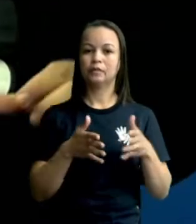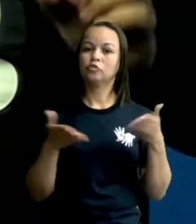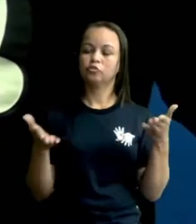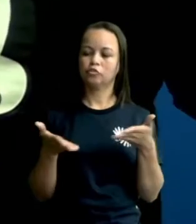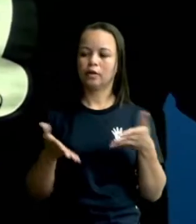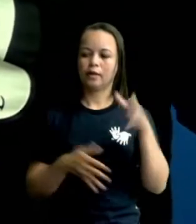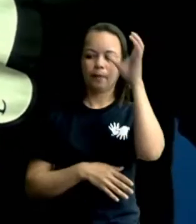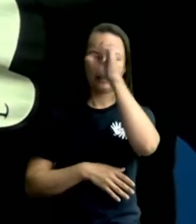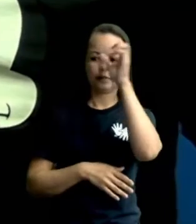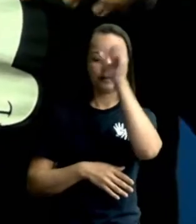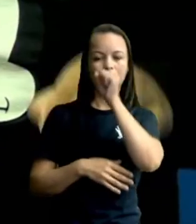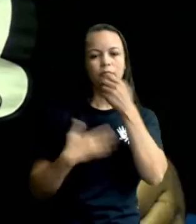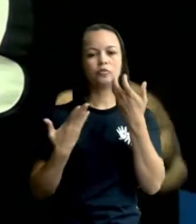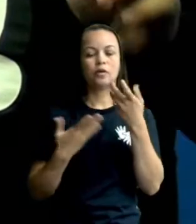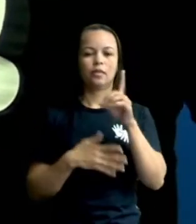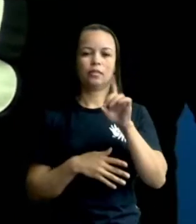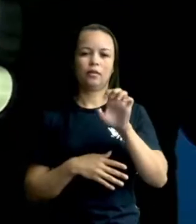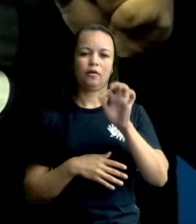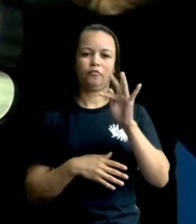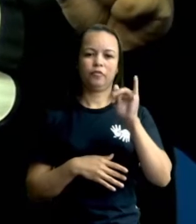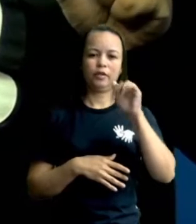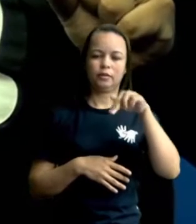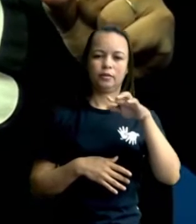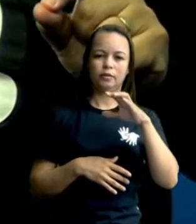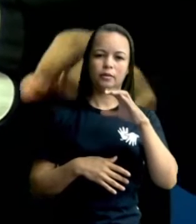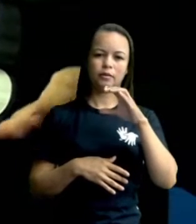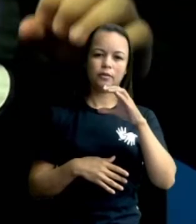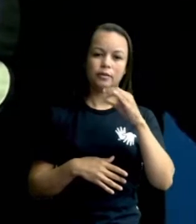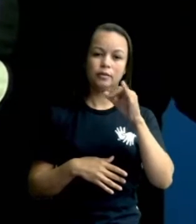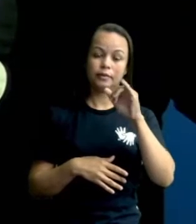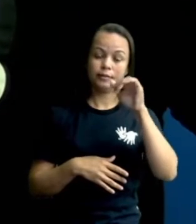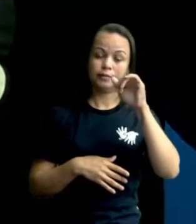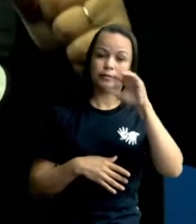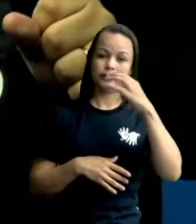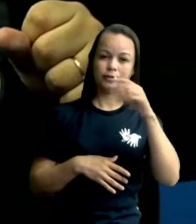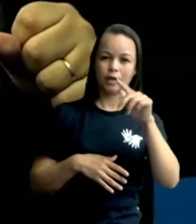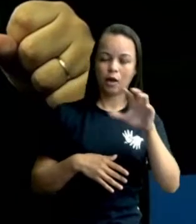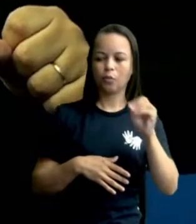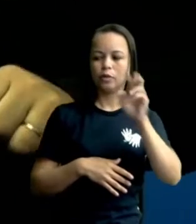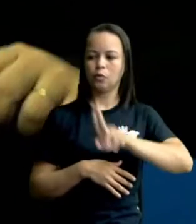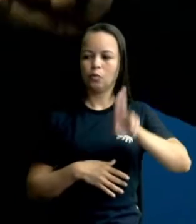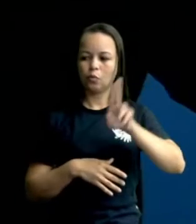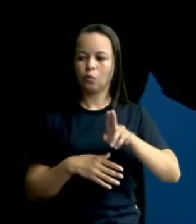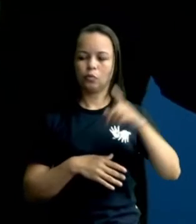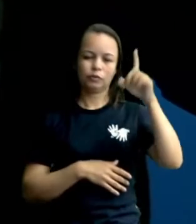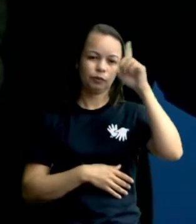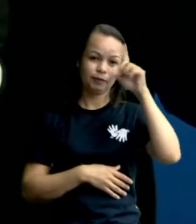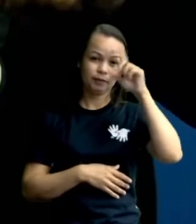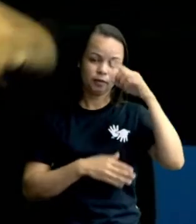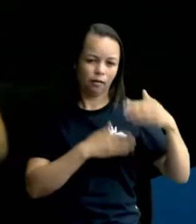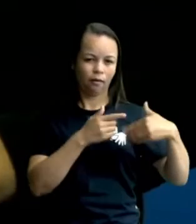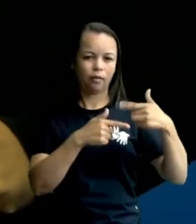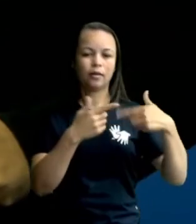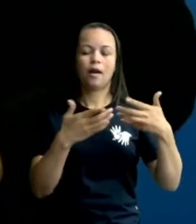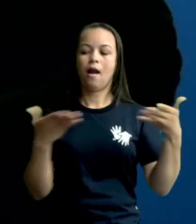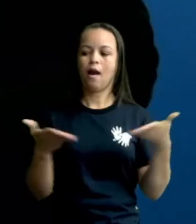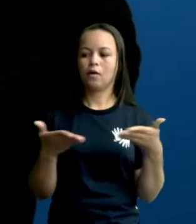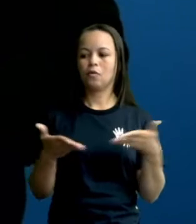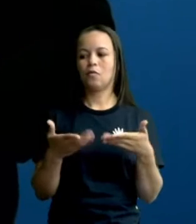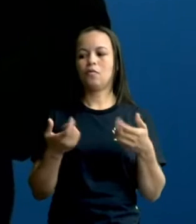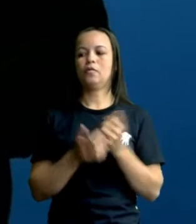agora a definição e o uso no cotidiano, vamos aprofundar agora na linguagem formal.